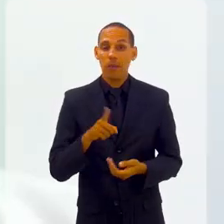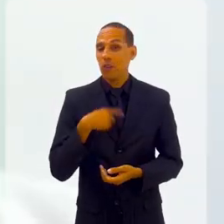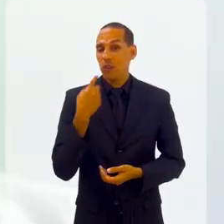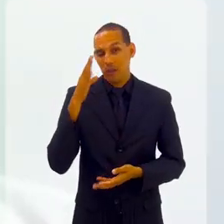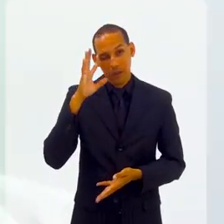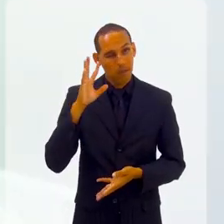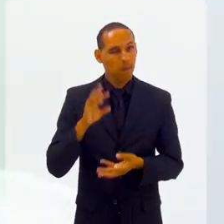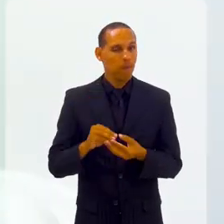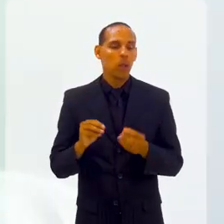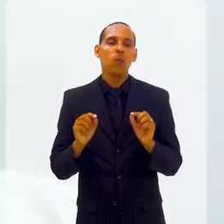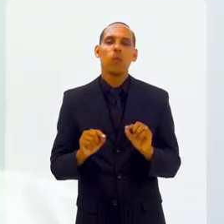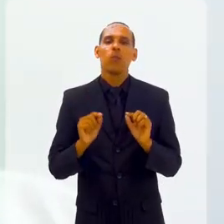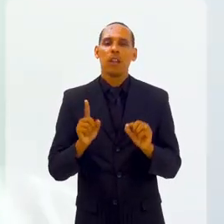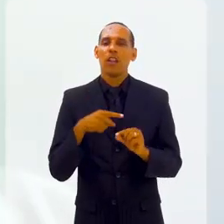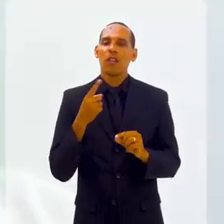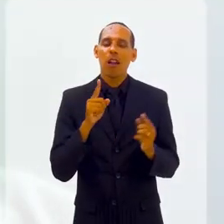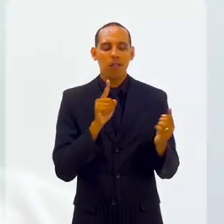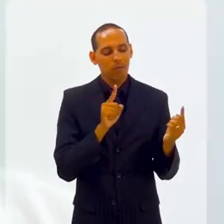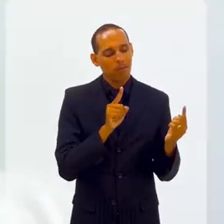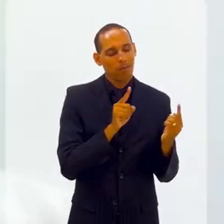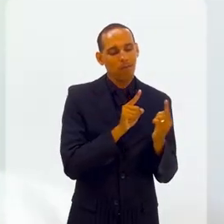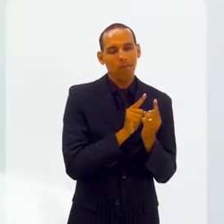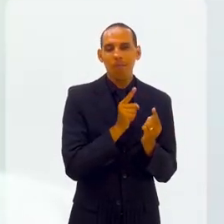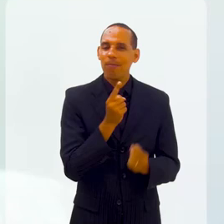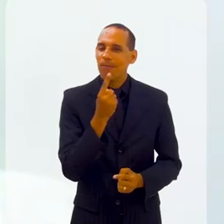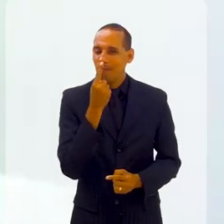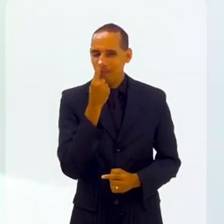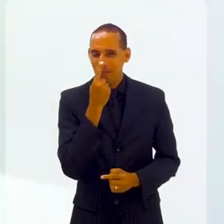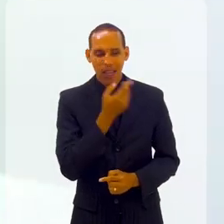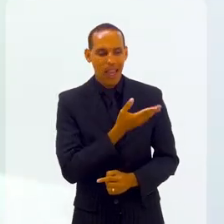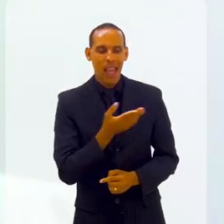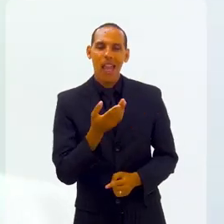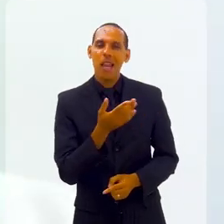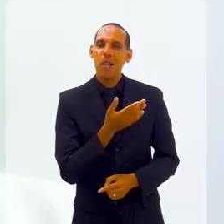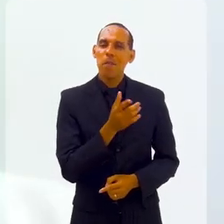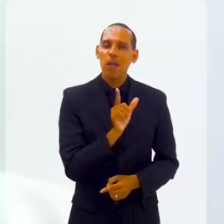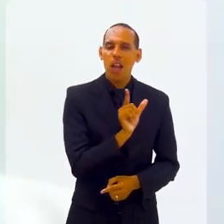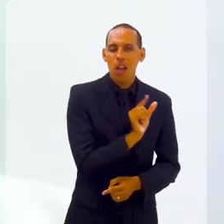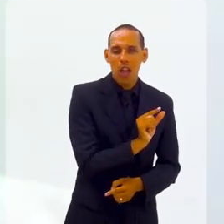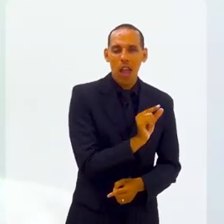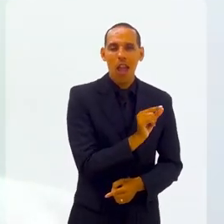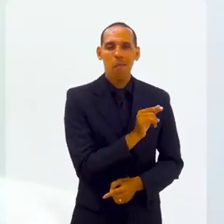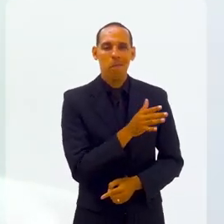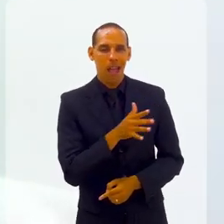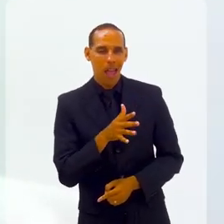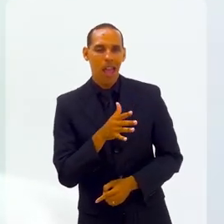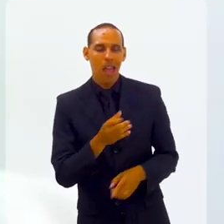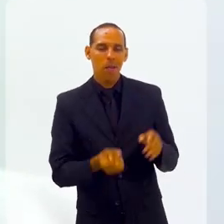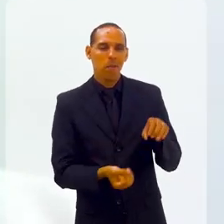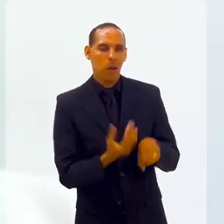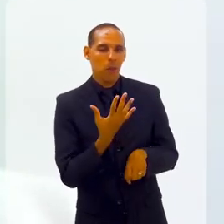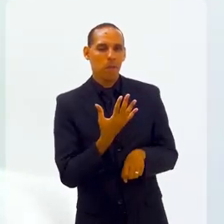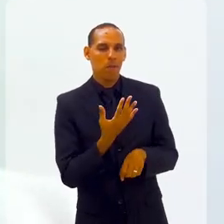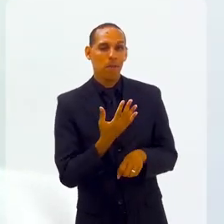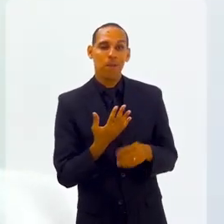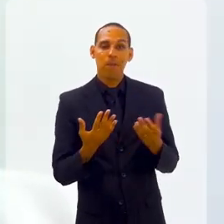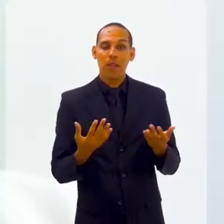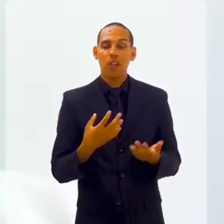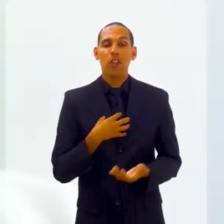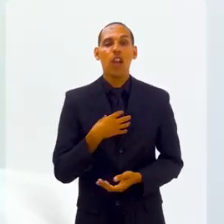a gente entende que a gente precisa se aproximar cada vez mais né do pequeno do médico produtor então